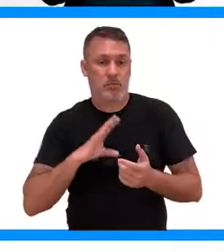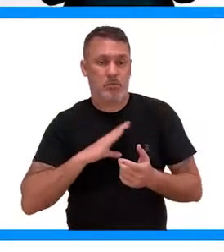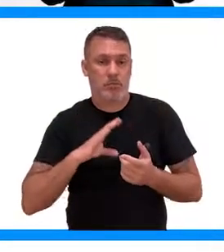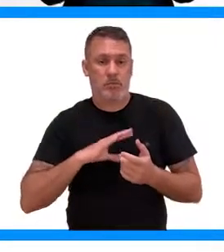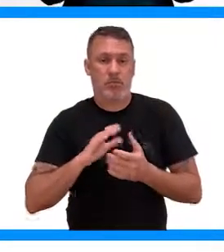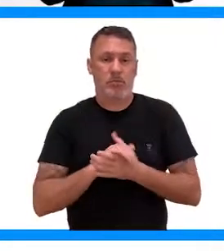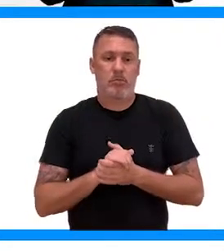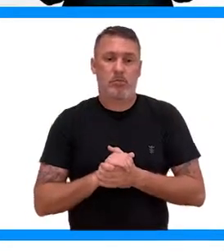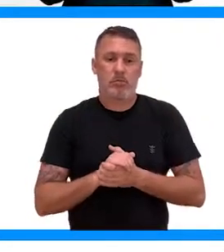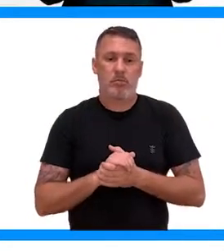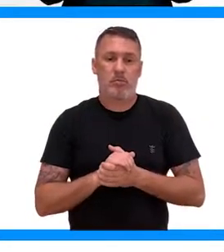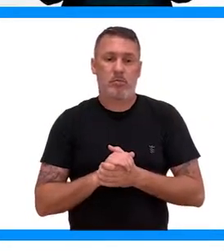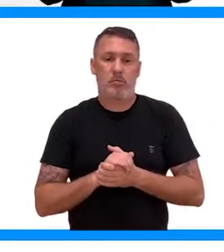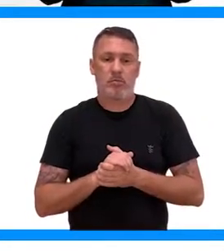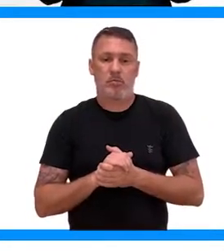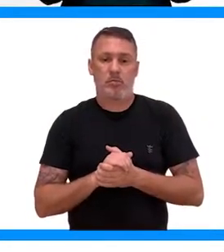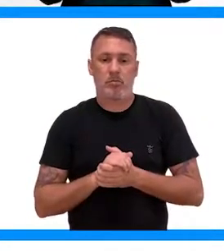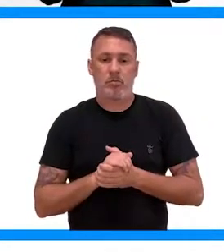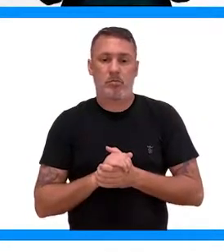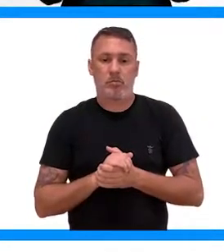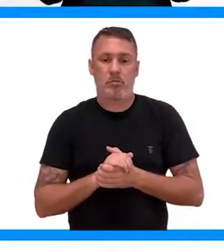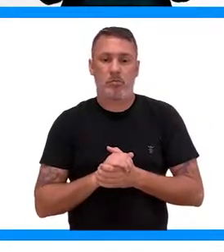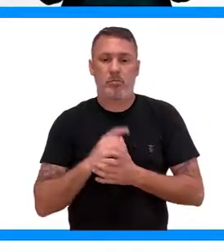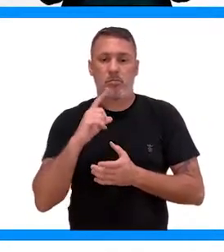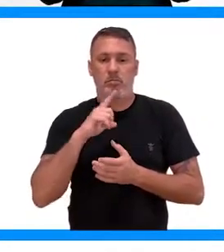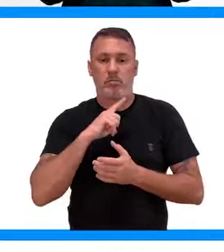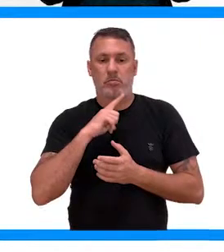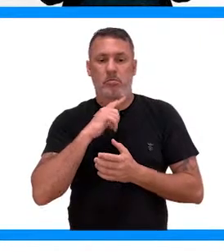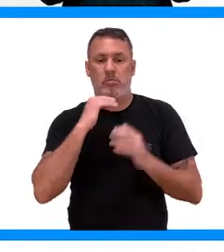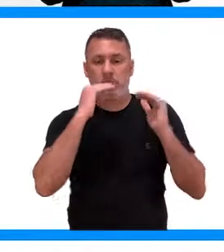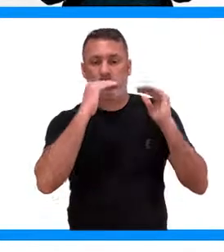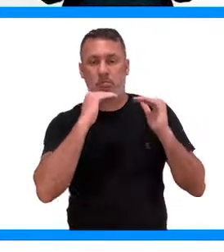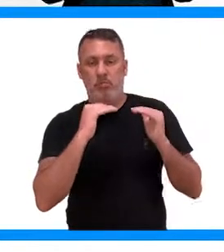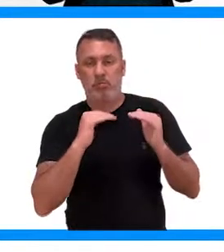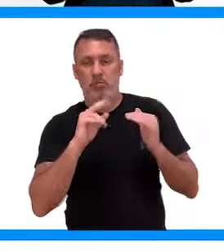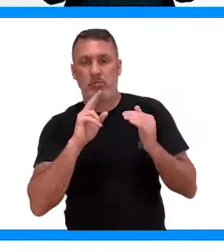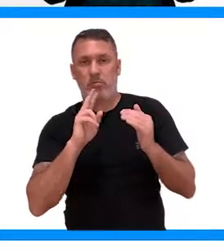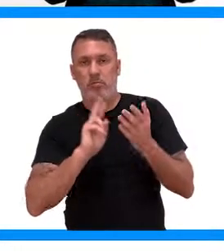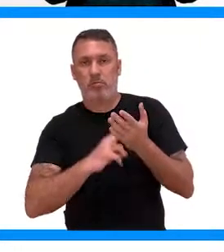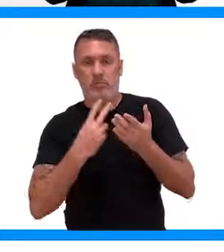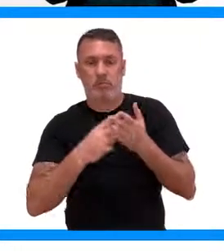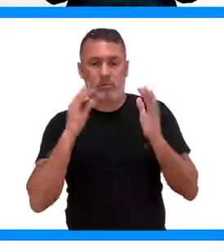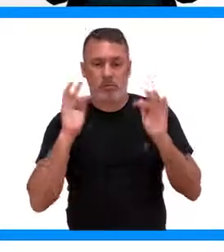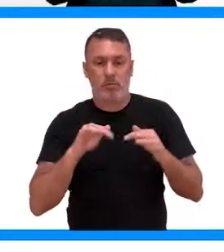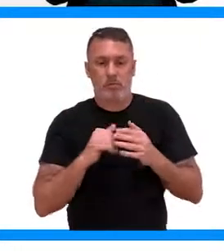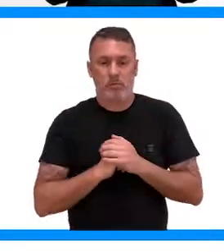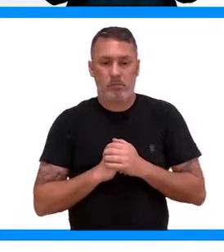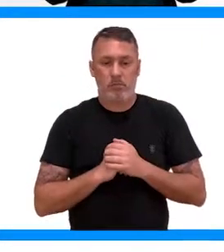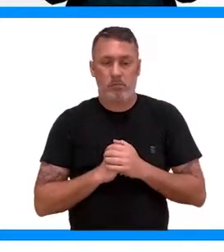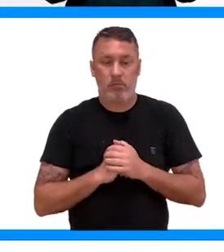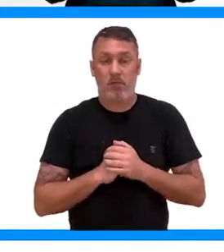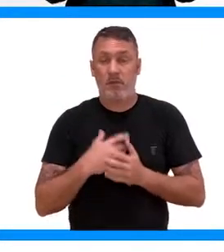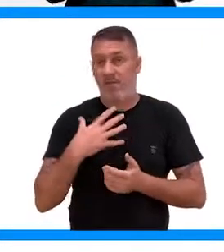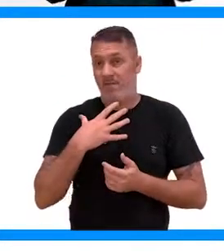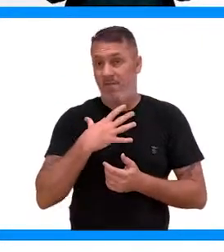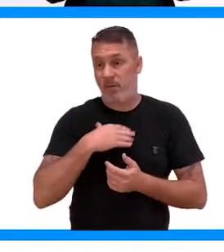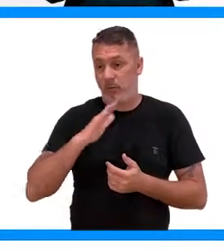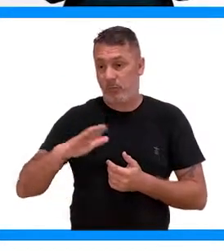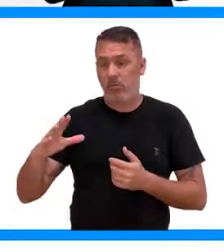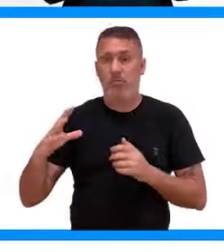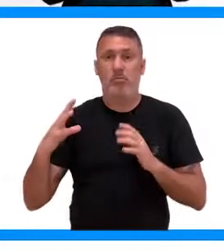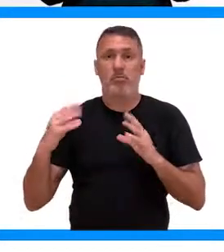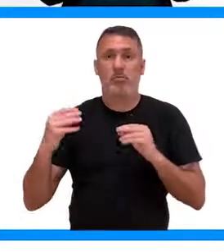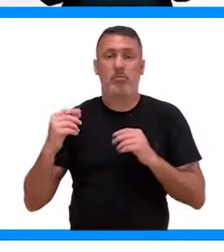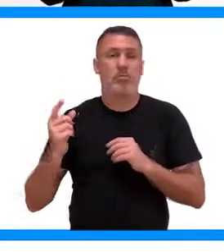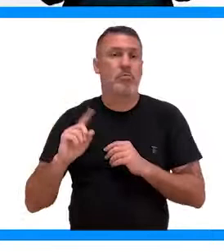el espanhol. Piensan como americanos, negam que são mexicanos, aunque tenham mi color. Os meus filhos